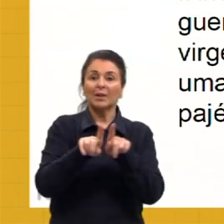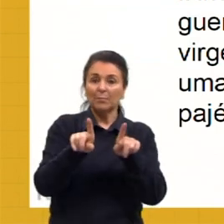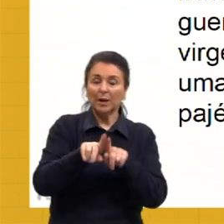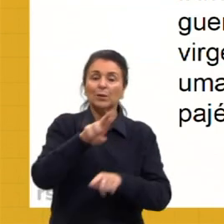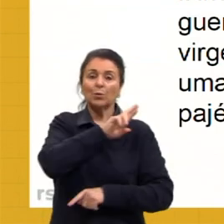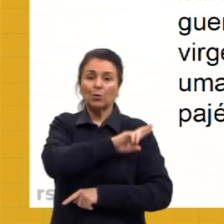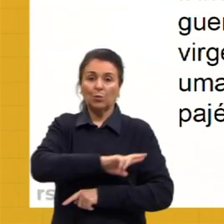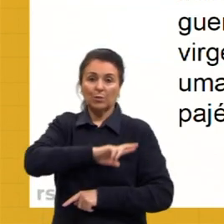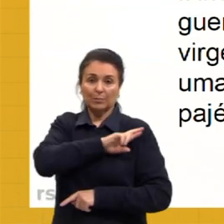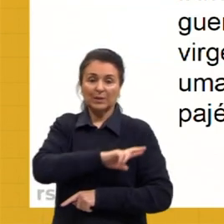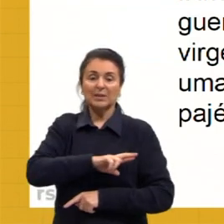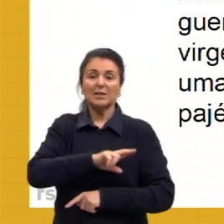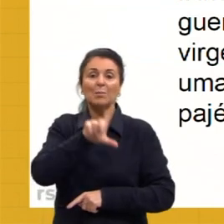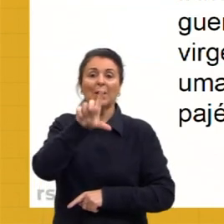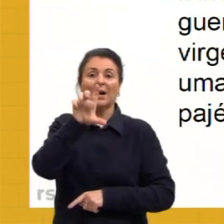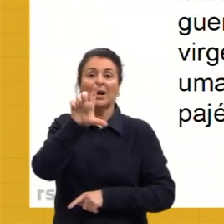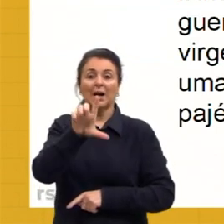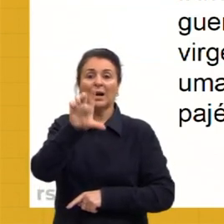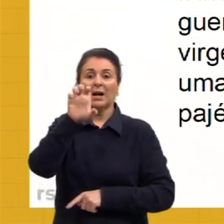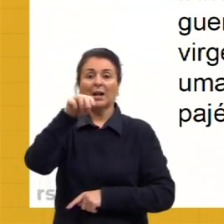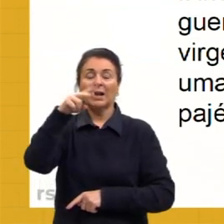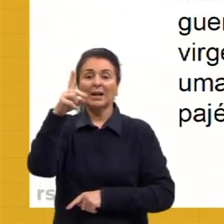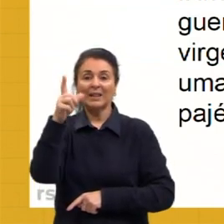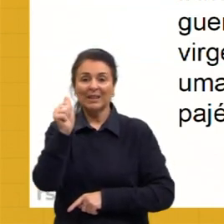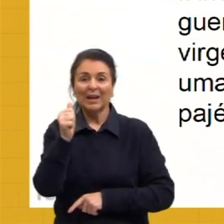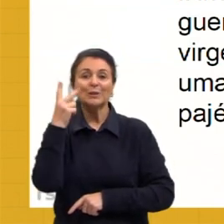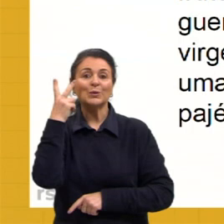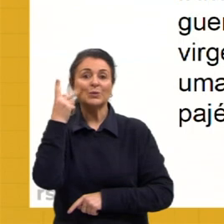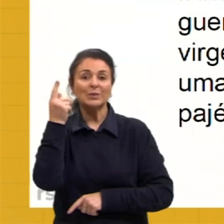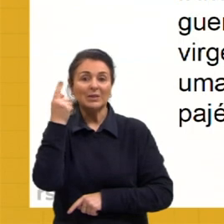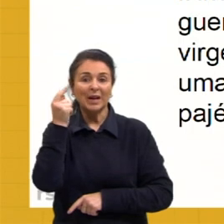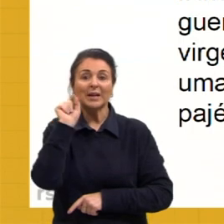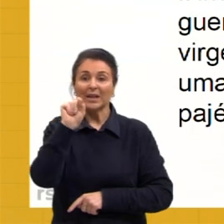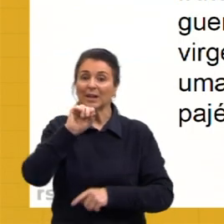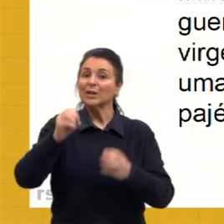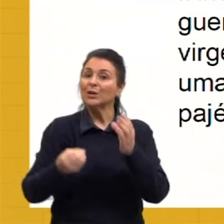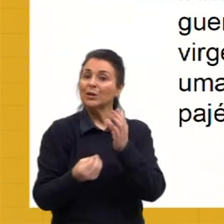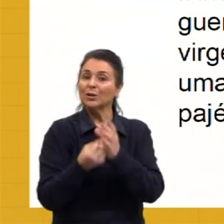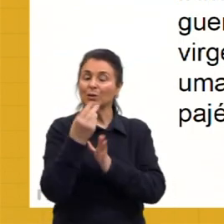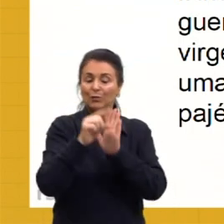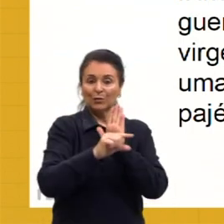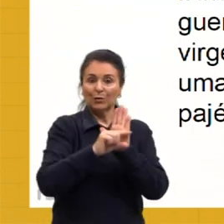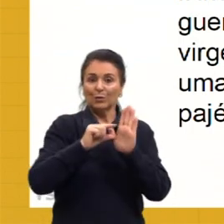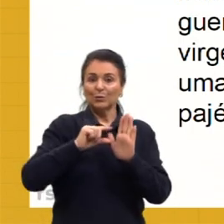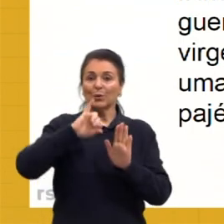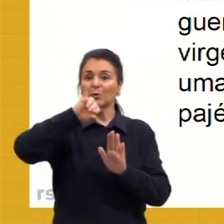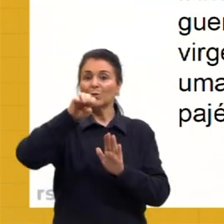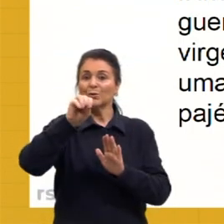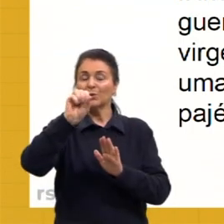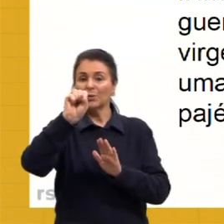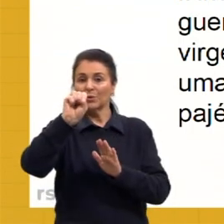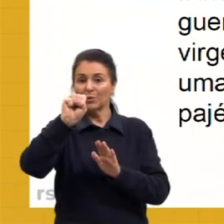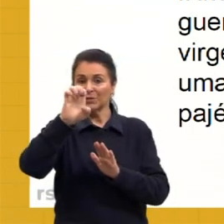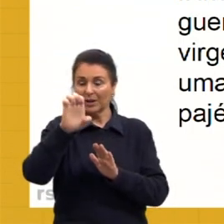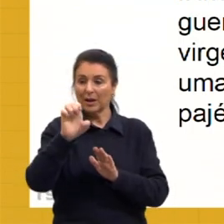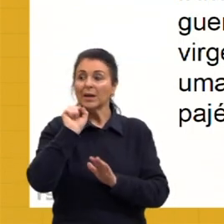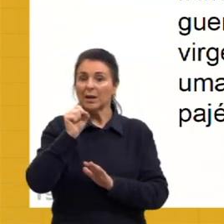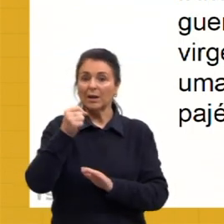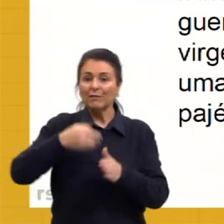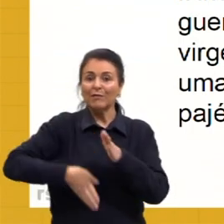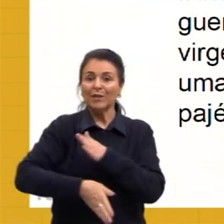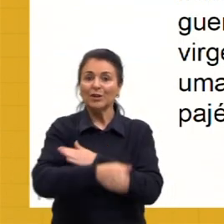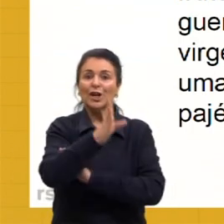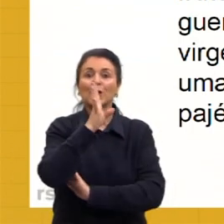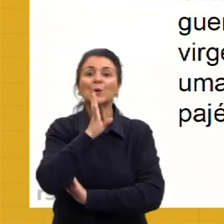romântica se a lenda do Ceará que foi criada pelo José de Alencar né quem tem oportunidade de um dia e até o será lá